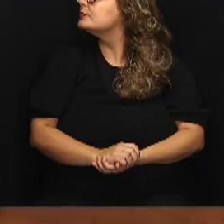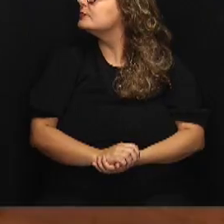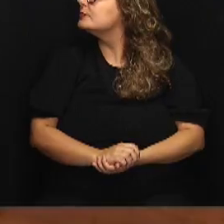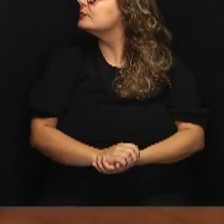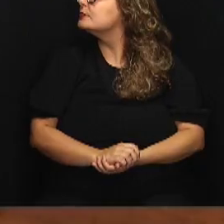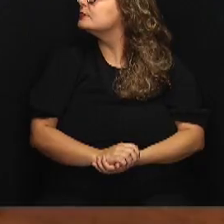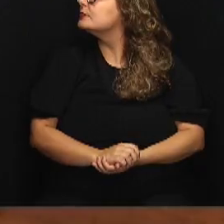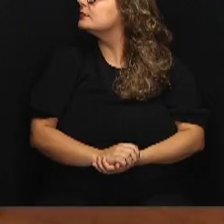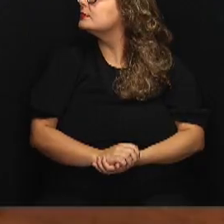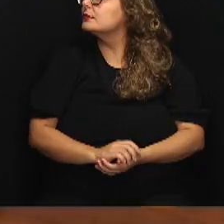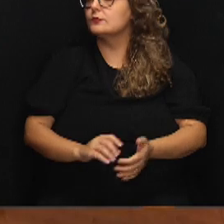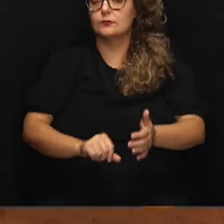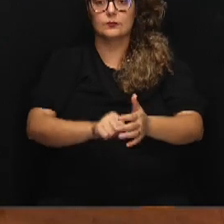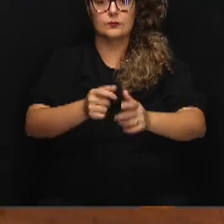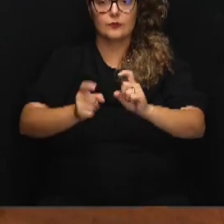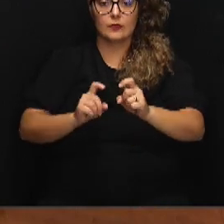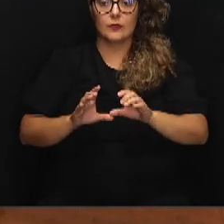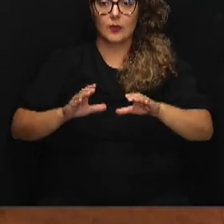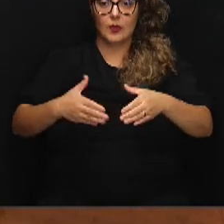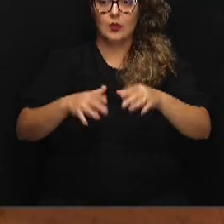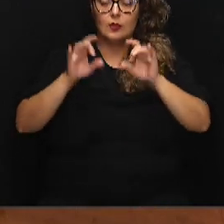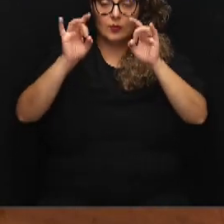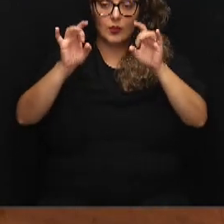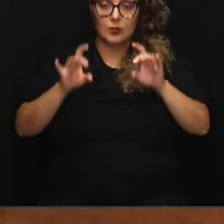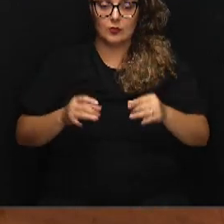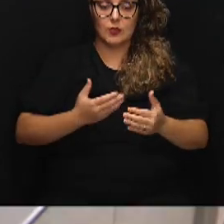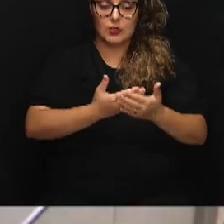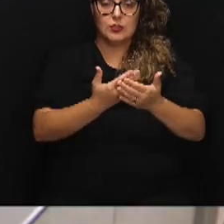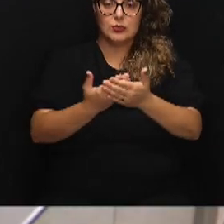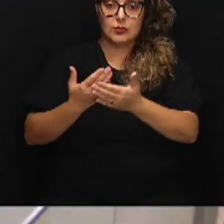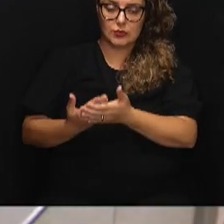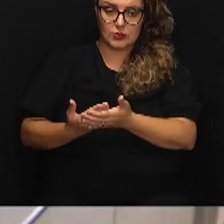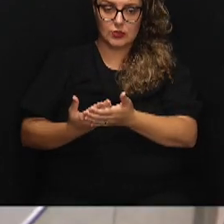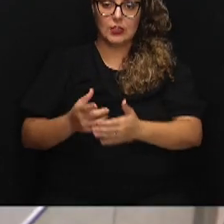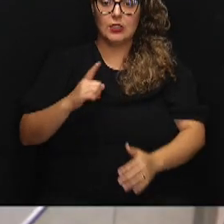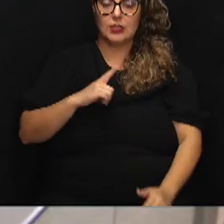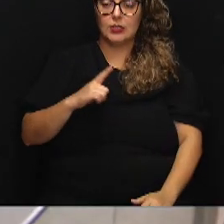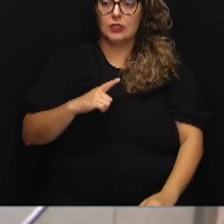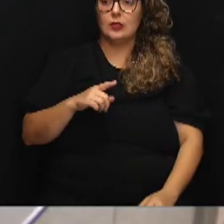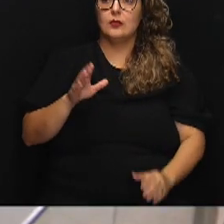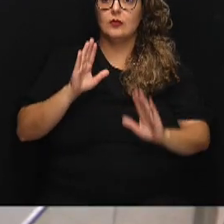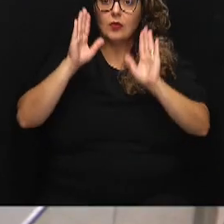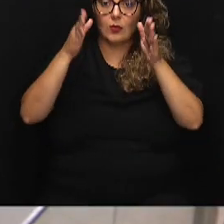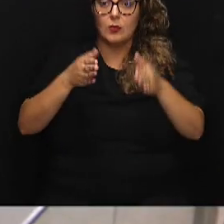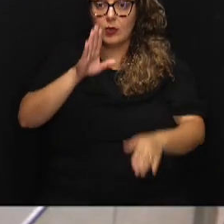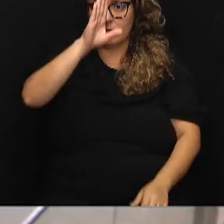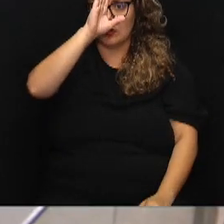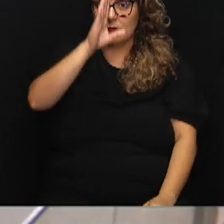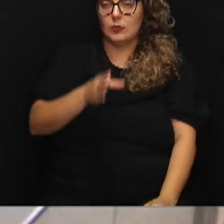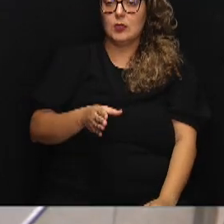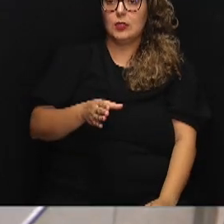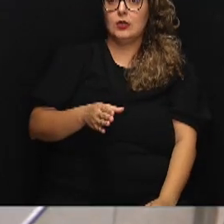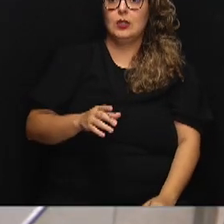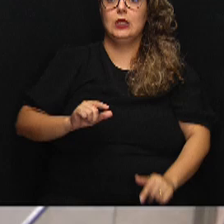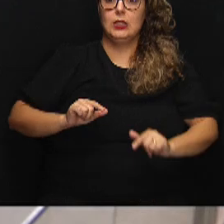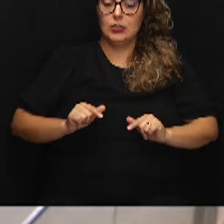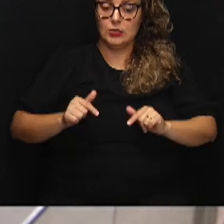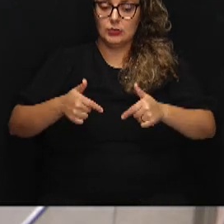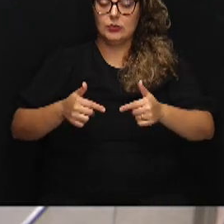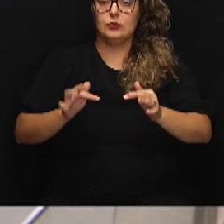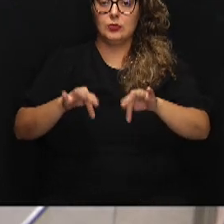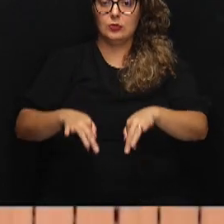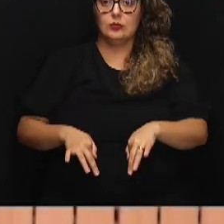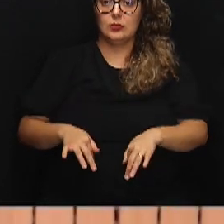A primeira reunião da Comissão Especial de Estudos teve como foco principal a luta pelo fim da